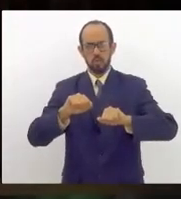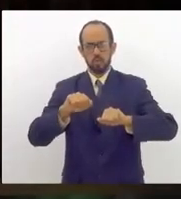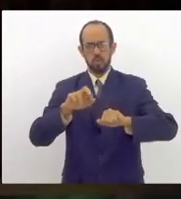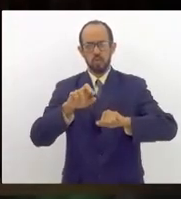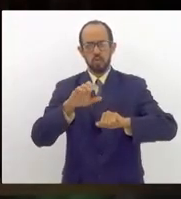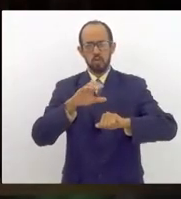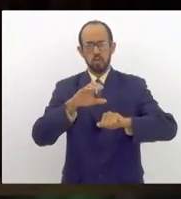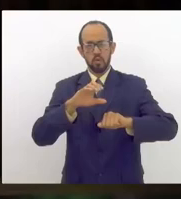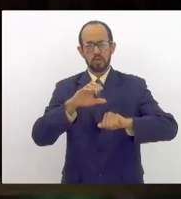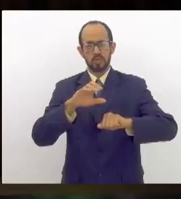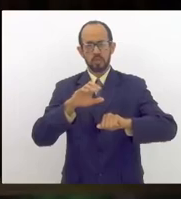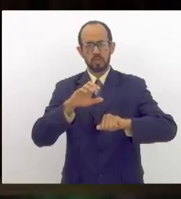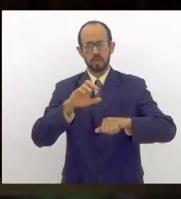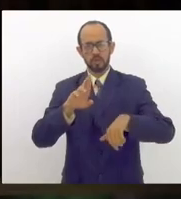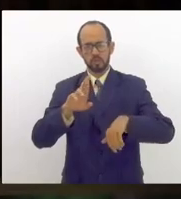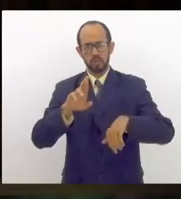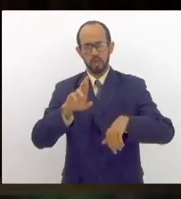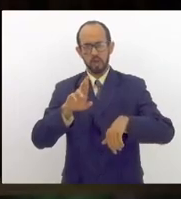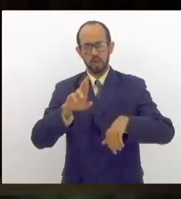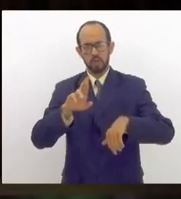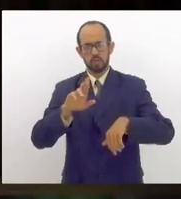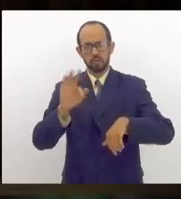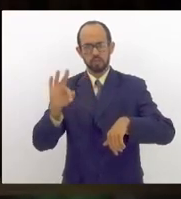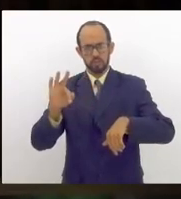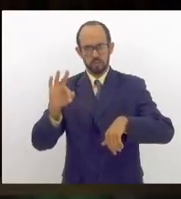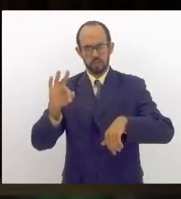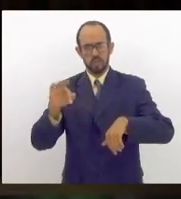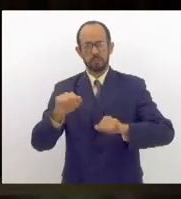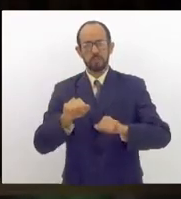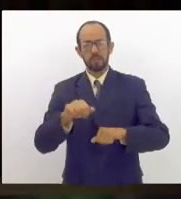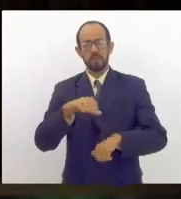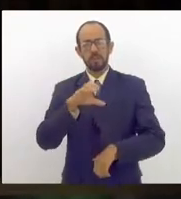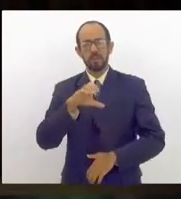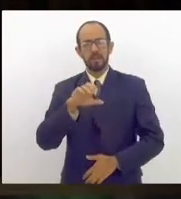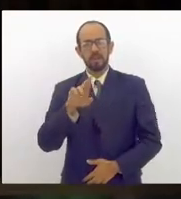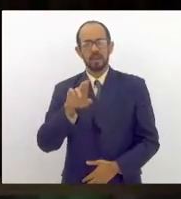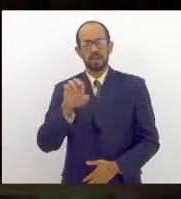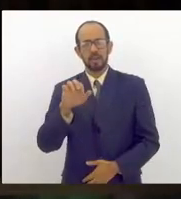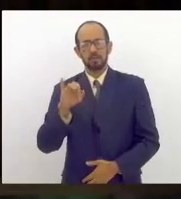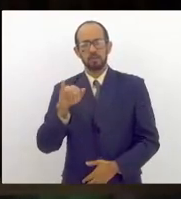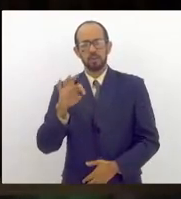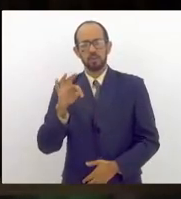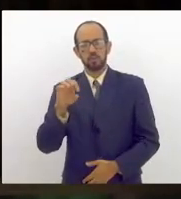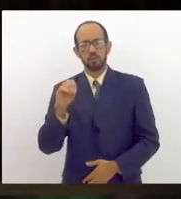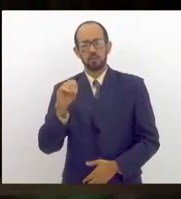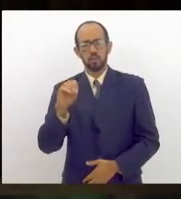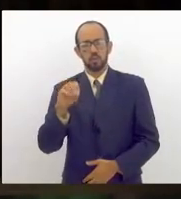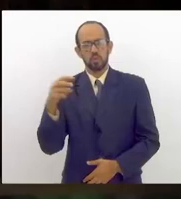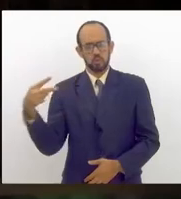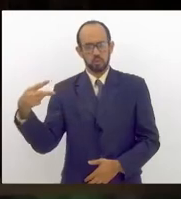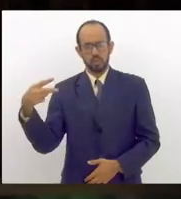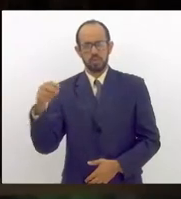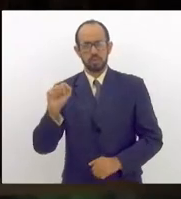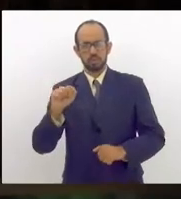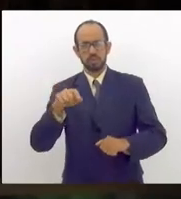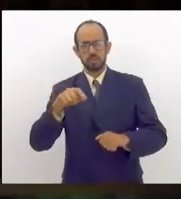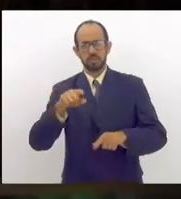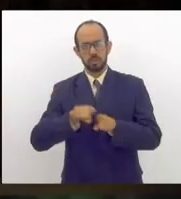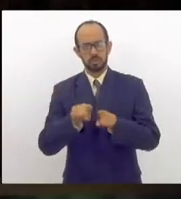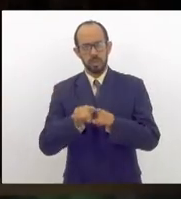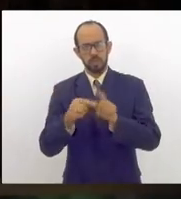fisioterapia terapia ocupacional da segunda região do Crefito 2 e as demais entidades representativas que